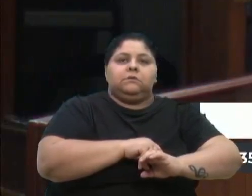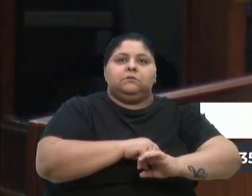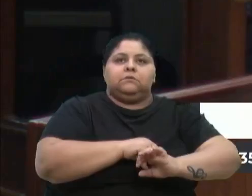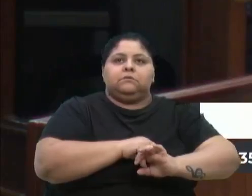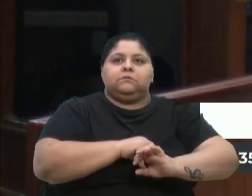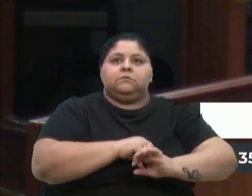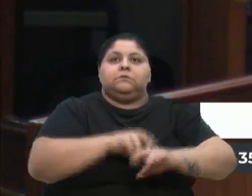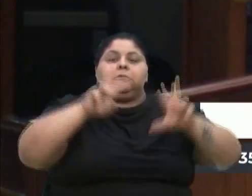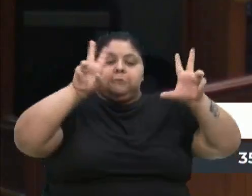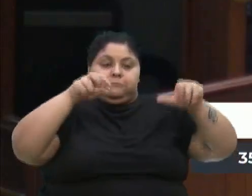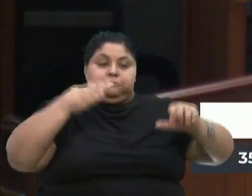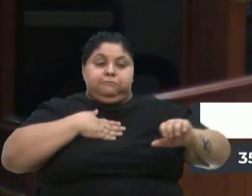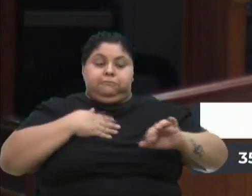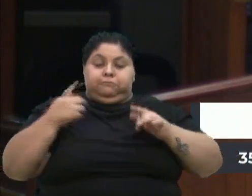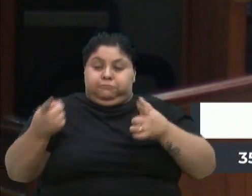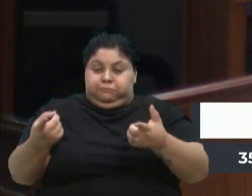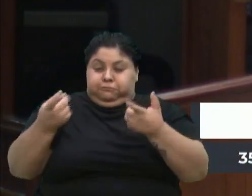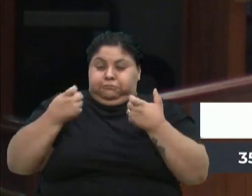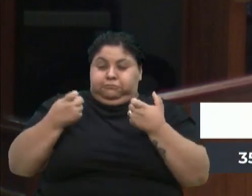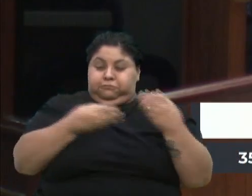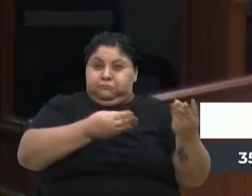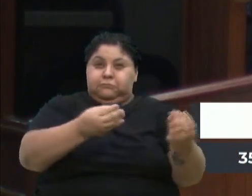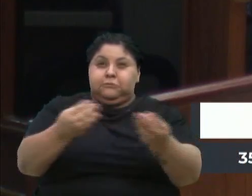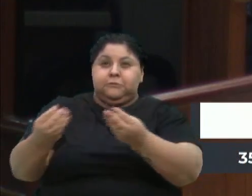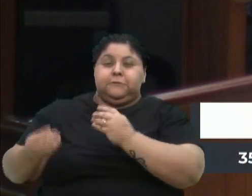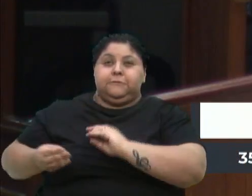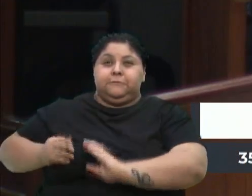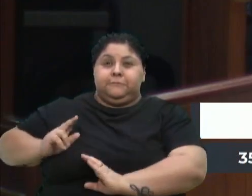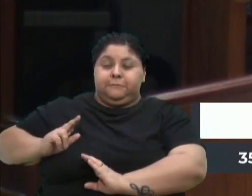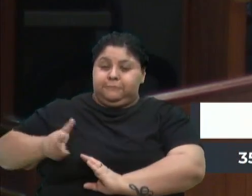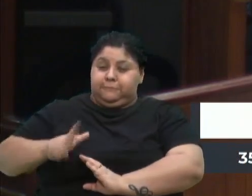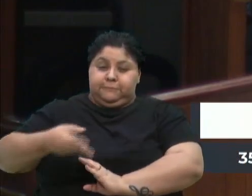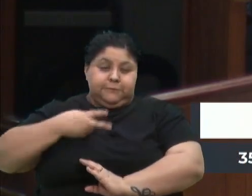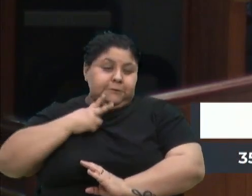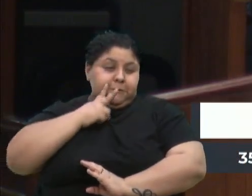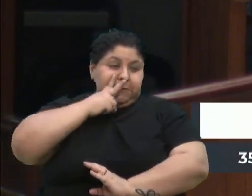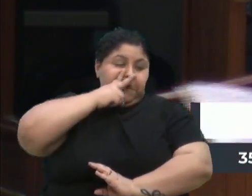Então, é um assunto que me preocupa. Sei do esforço.